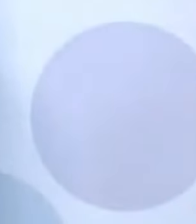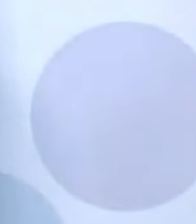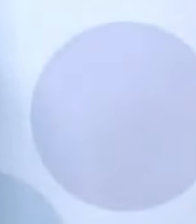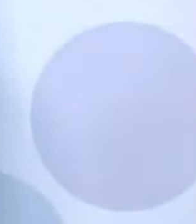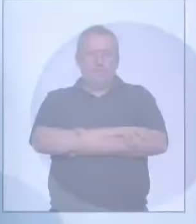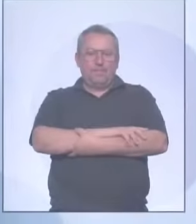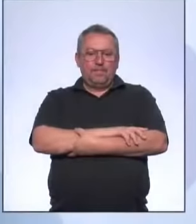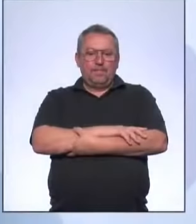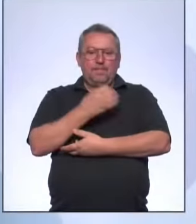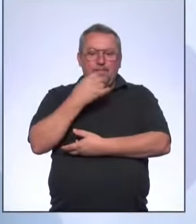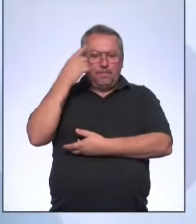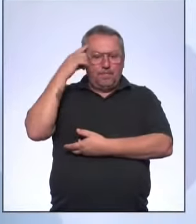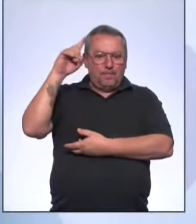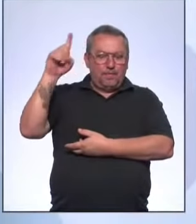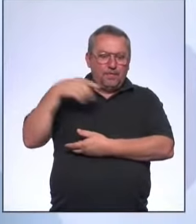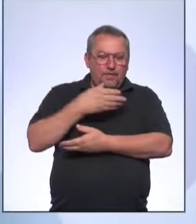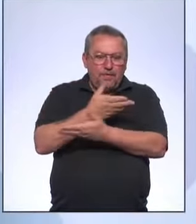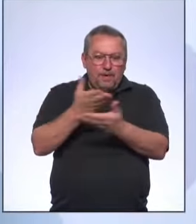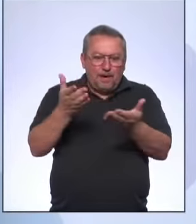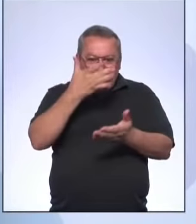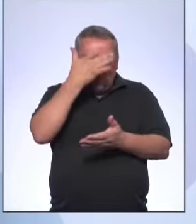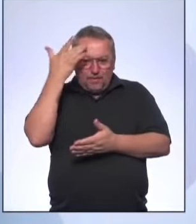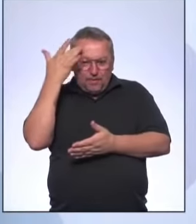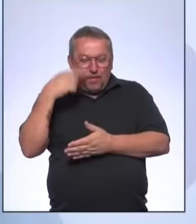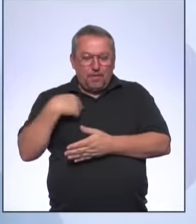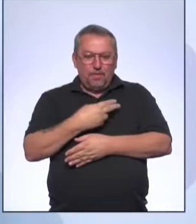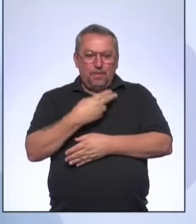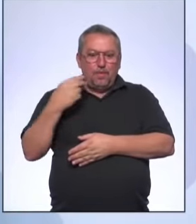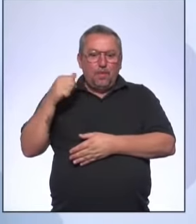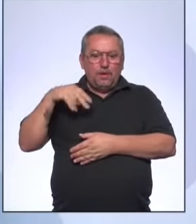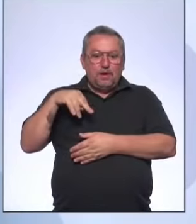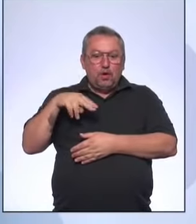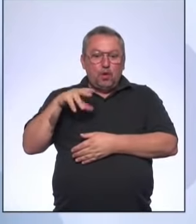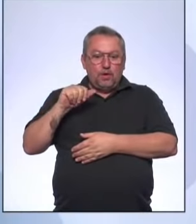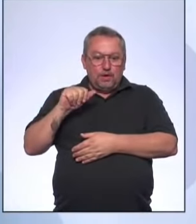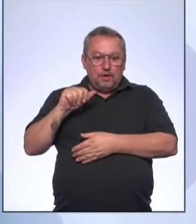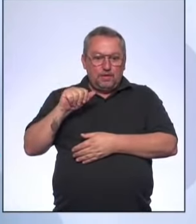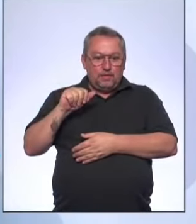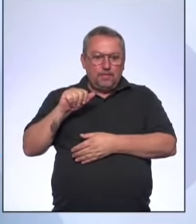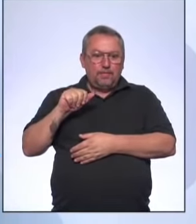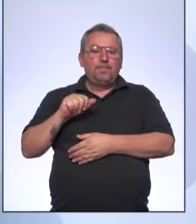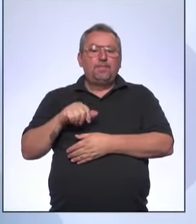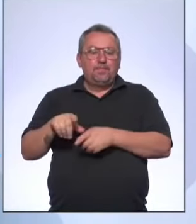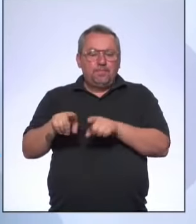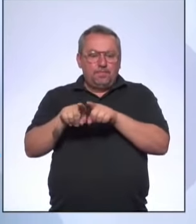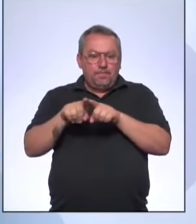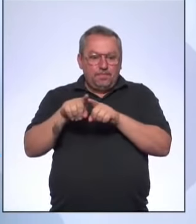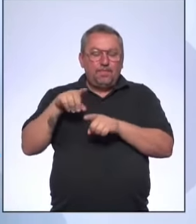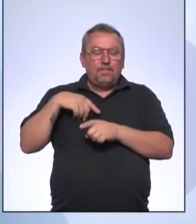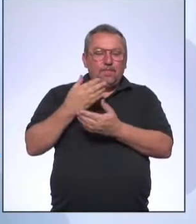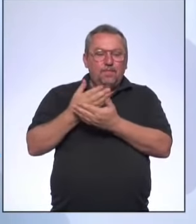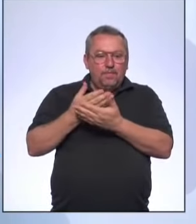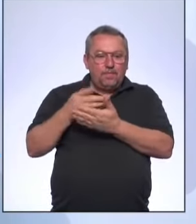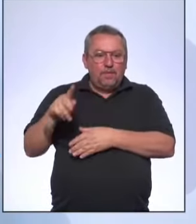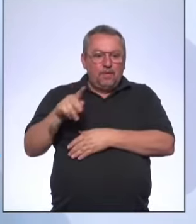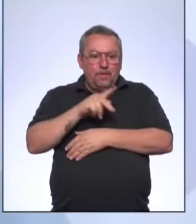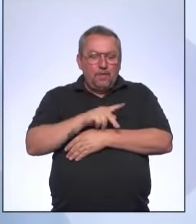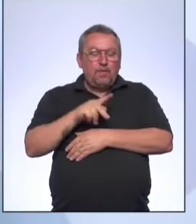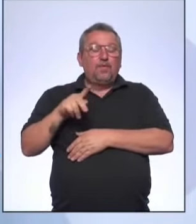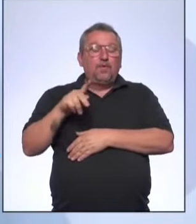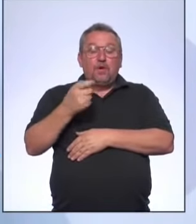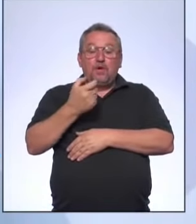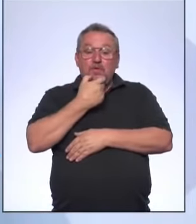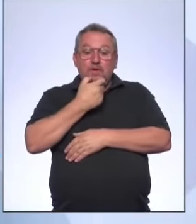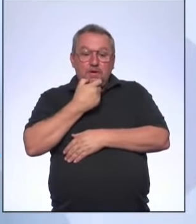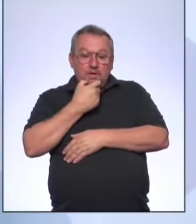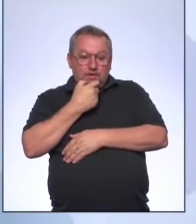good morning after one lá pessoal my name is antónio vieira meu nome é antônio vieira today aí o english teacher